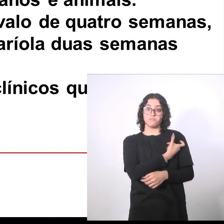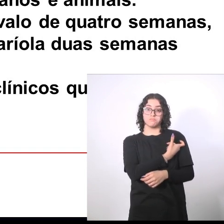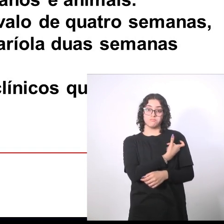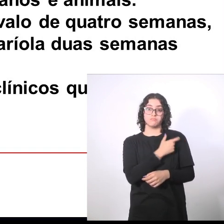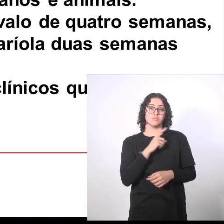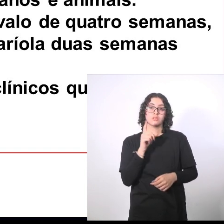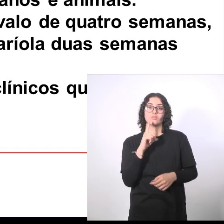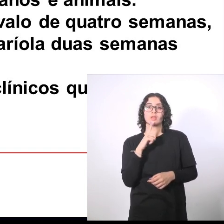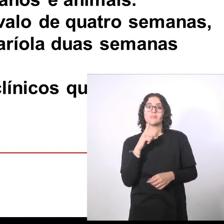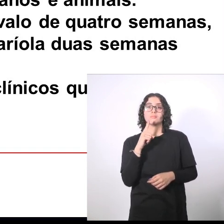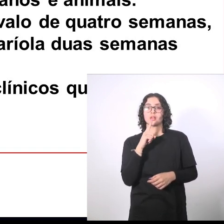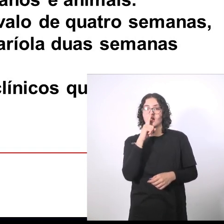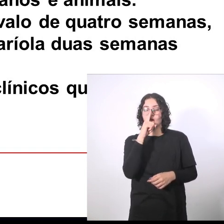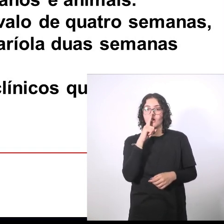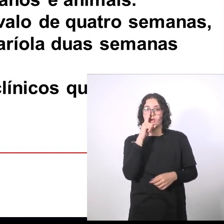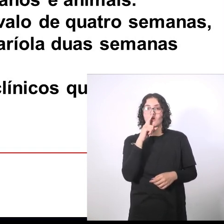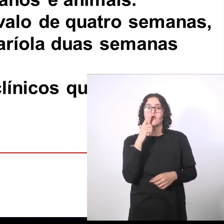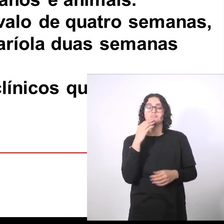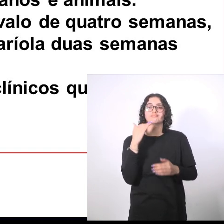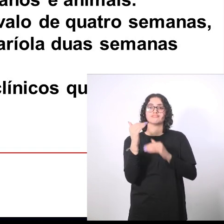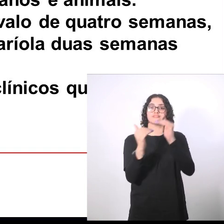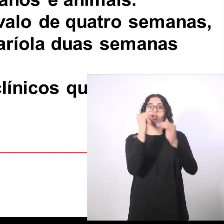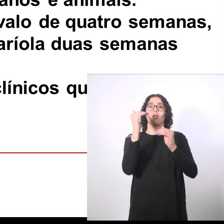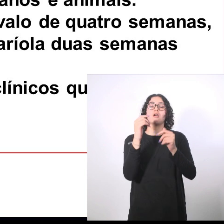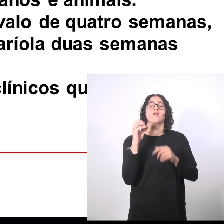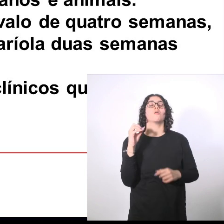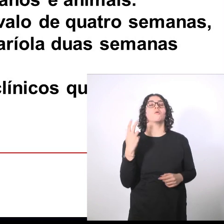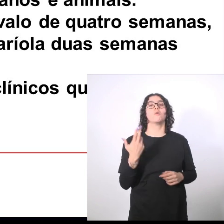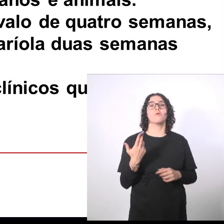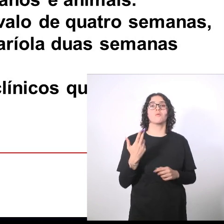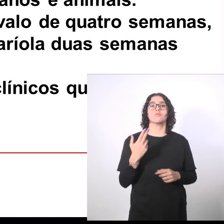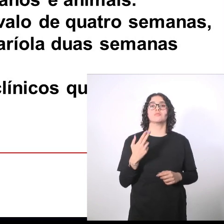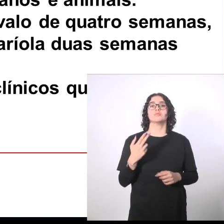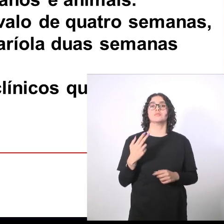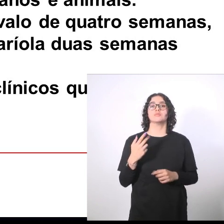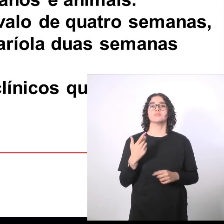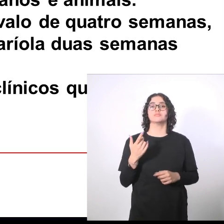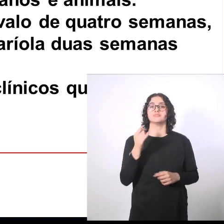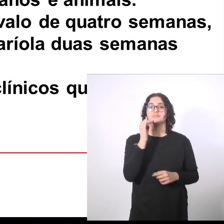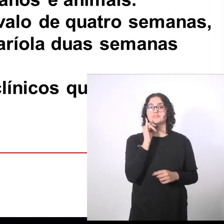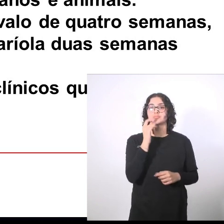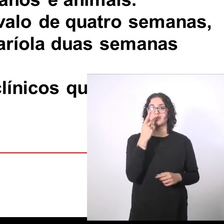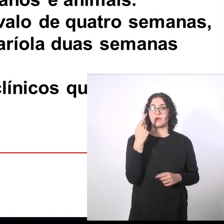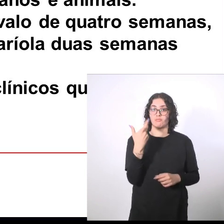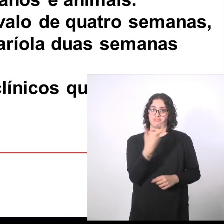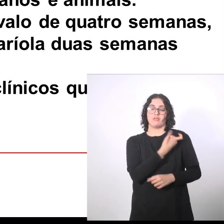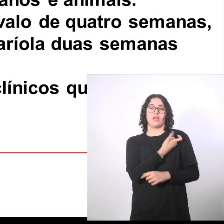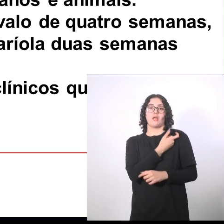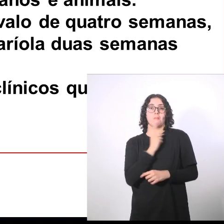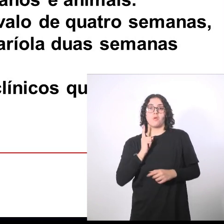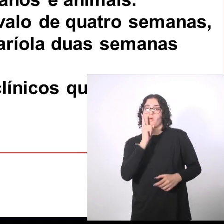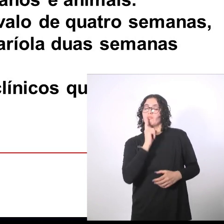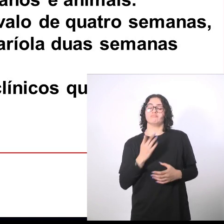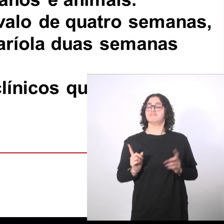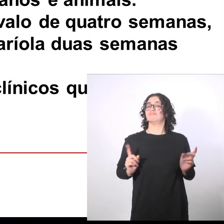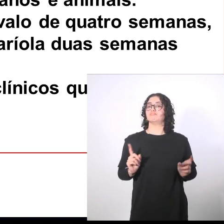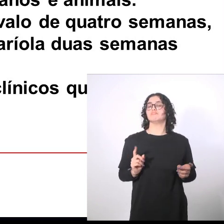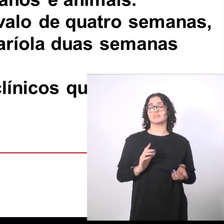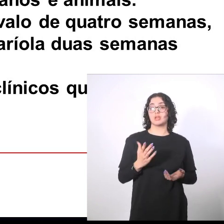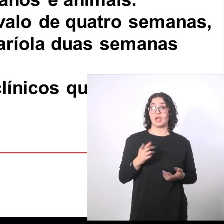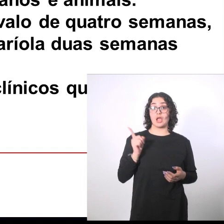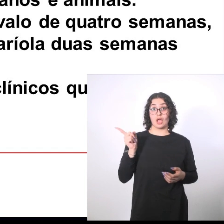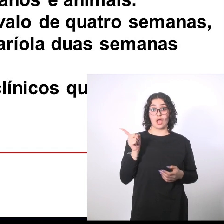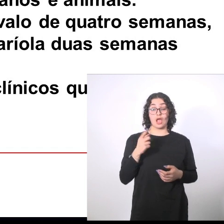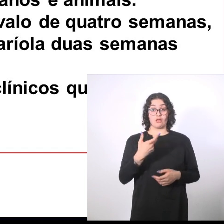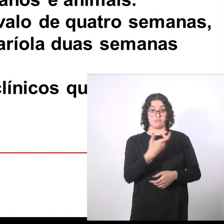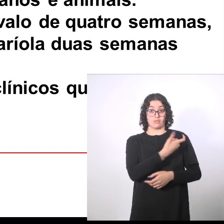não tenha o risco de replicação ou que lhe ocorra de uma forma que não traga riscos para quem recebe essa vacina. Portanto, esta sim é